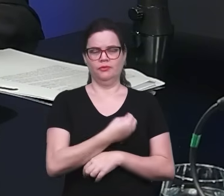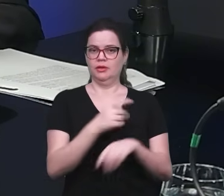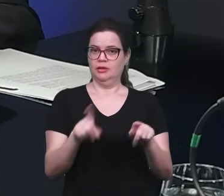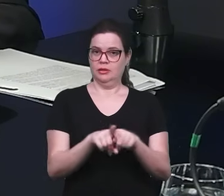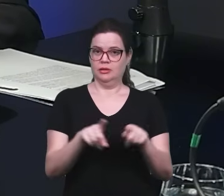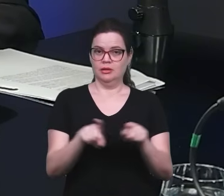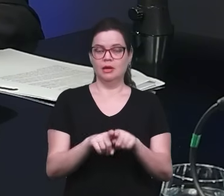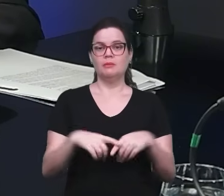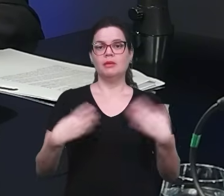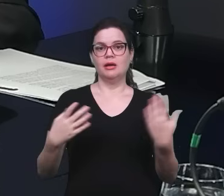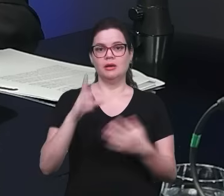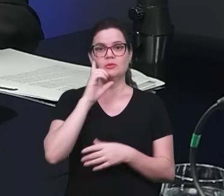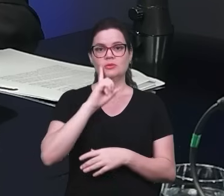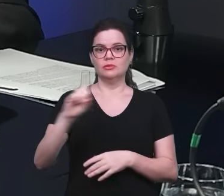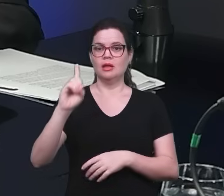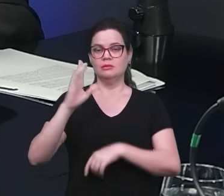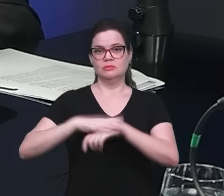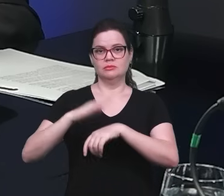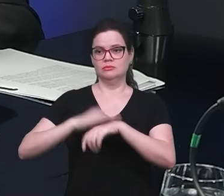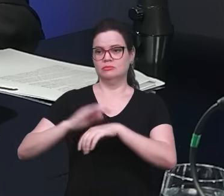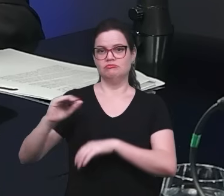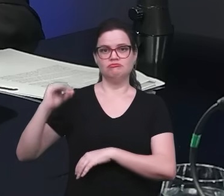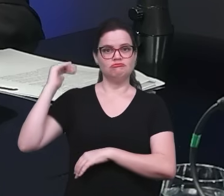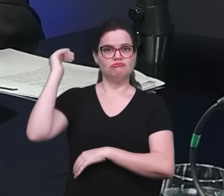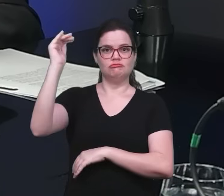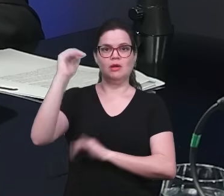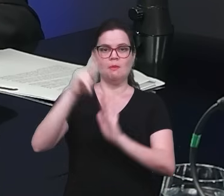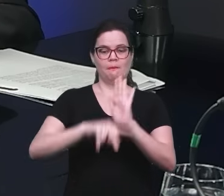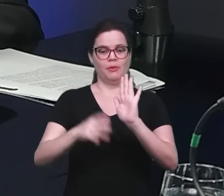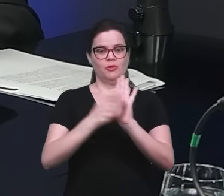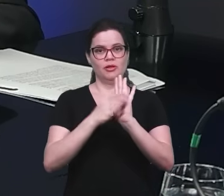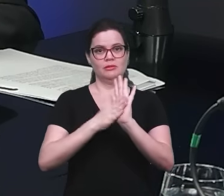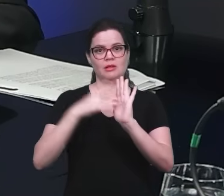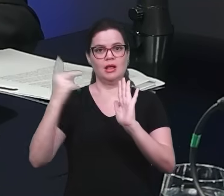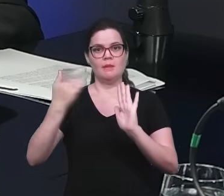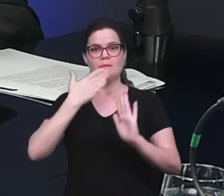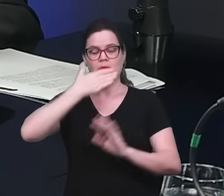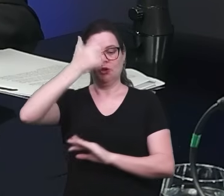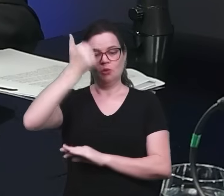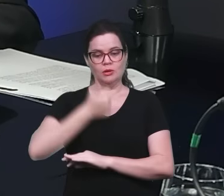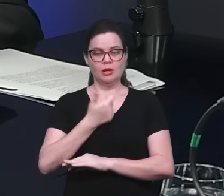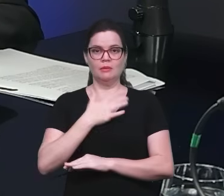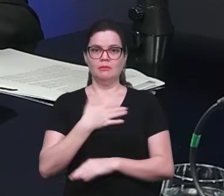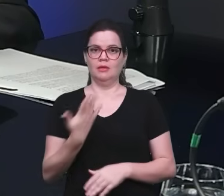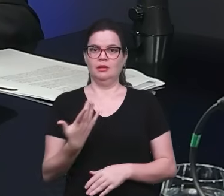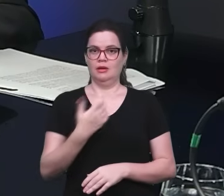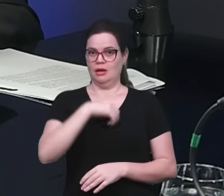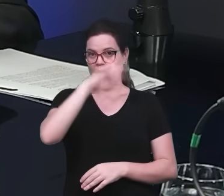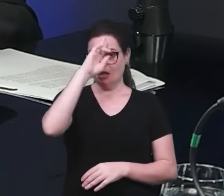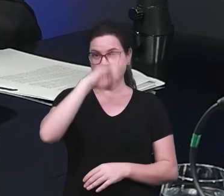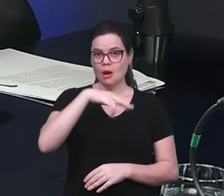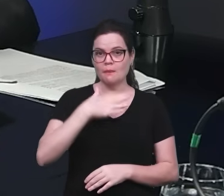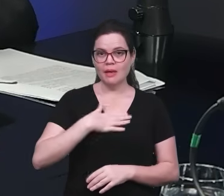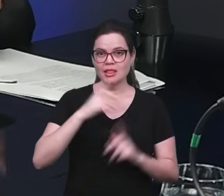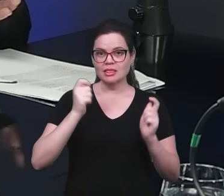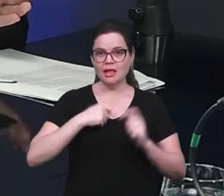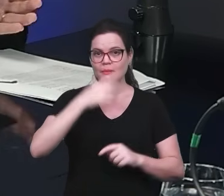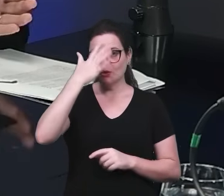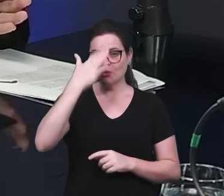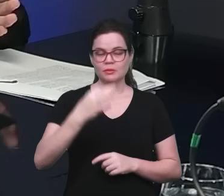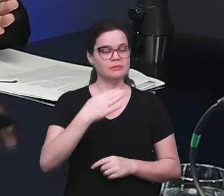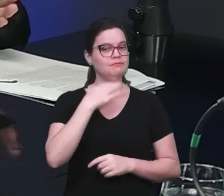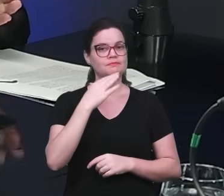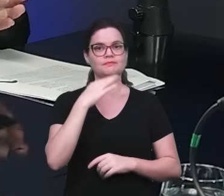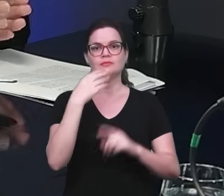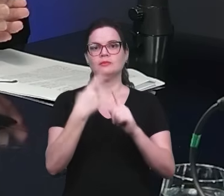esse Deus que tem um projeto acima do que a nossa razão pode alcançar, do que a nossa capacidade de imaginar um